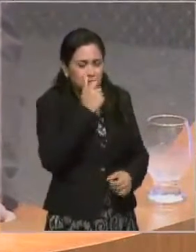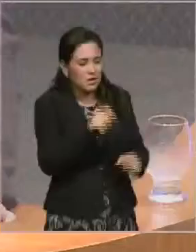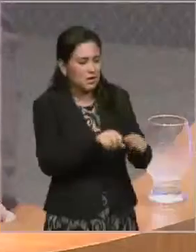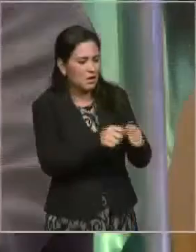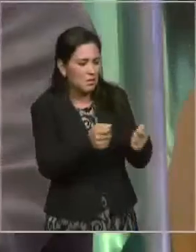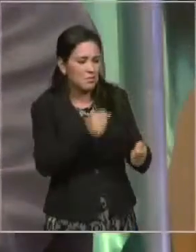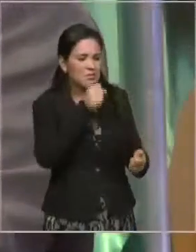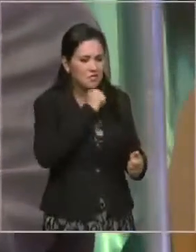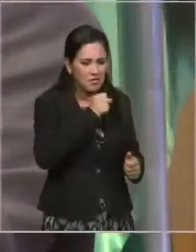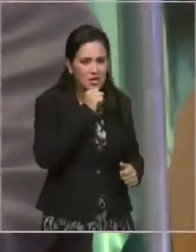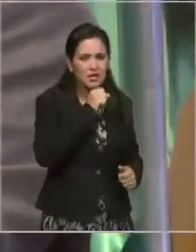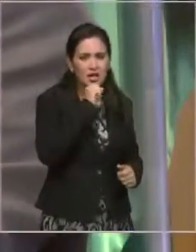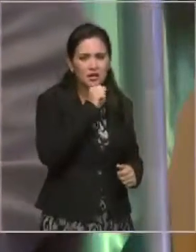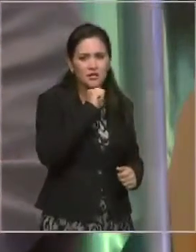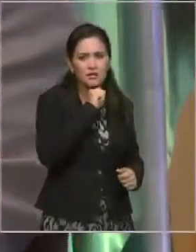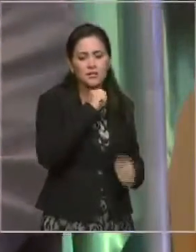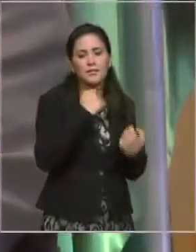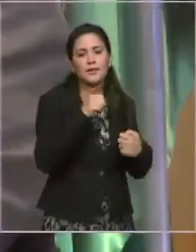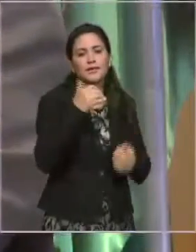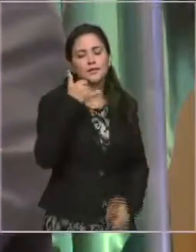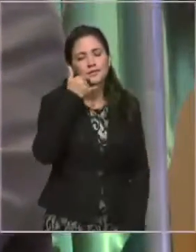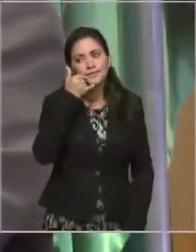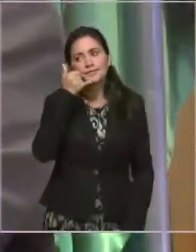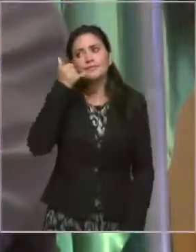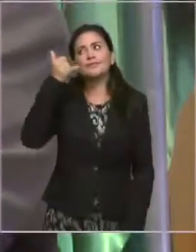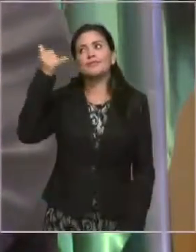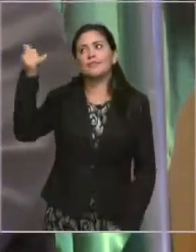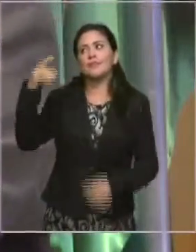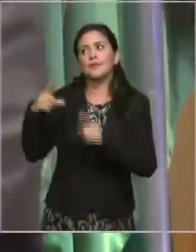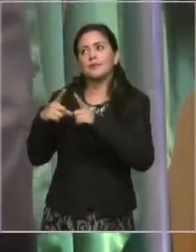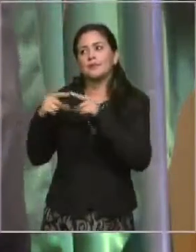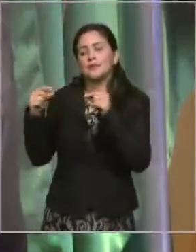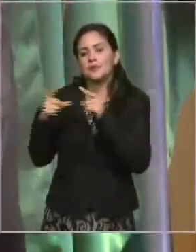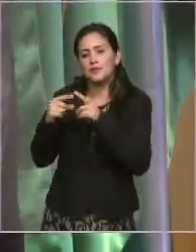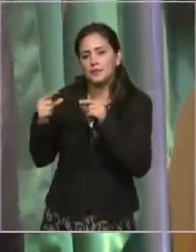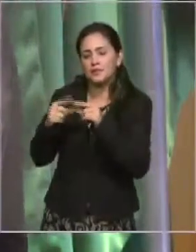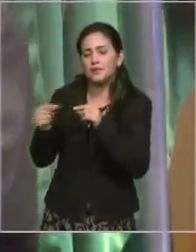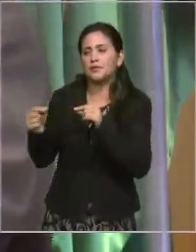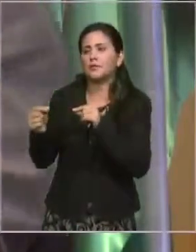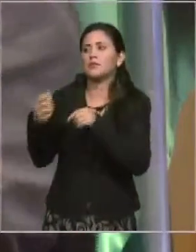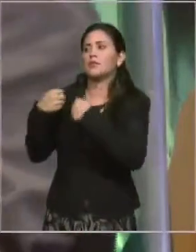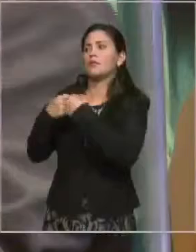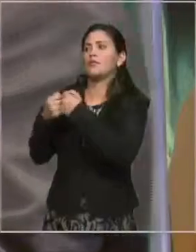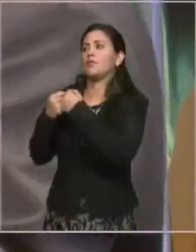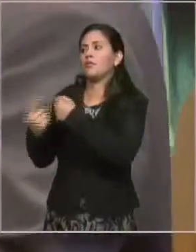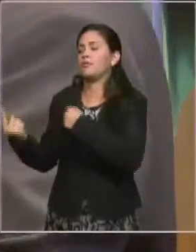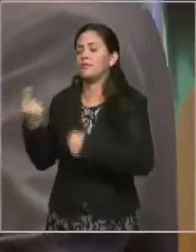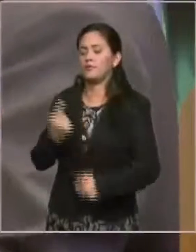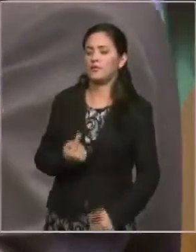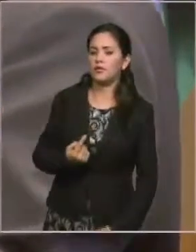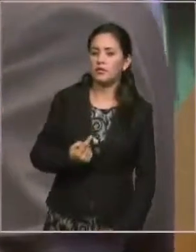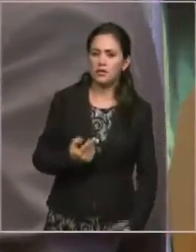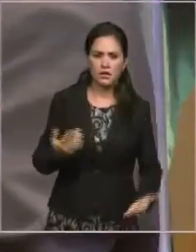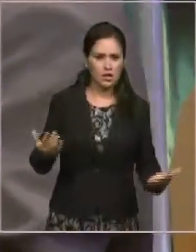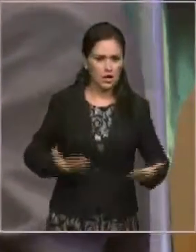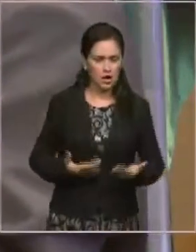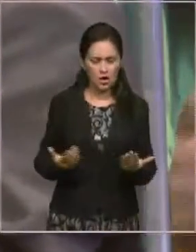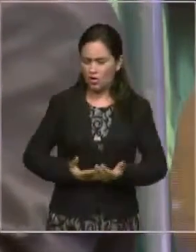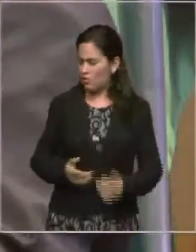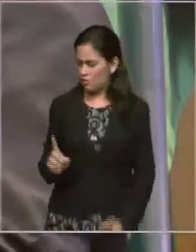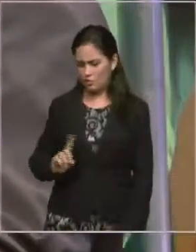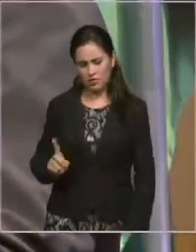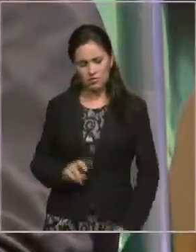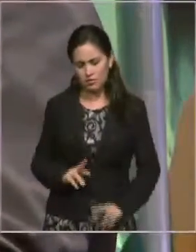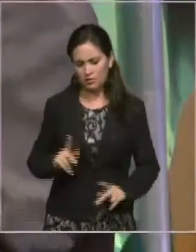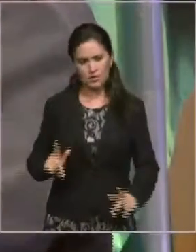é velho, tinha que fazer uma ligação para Brasília, para a NTT. Agora não. Agora o cidadão terá um órgão um consórcio